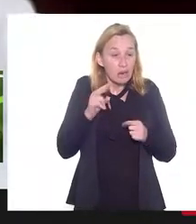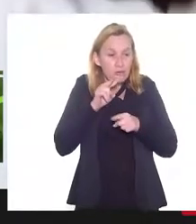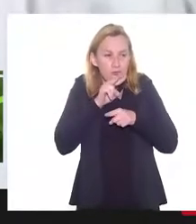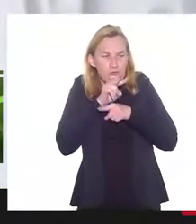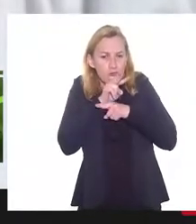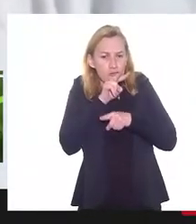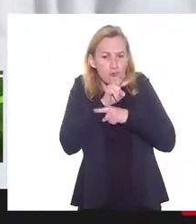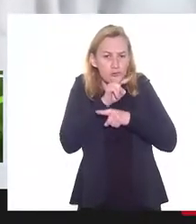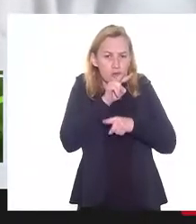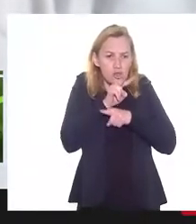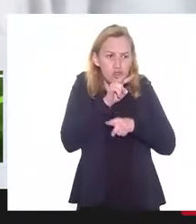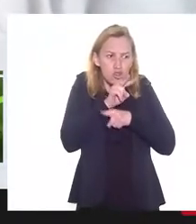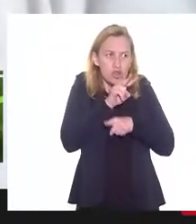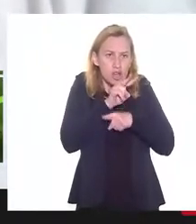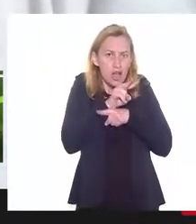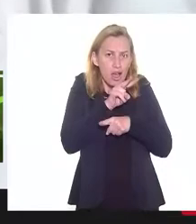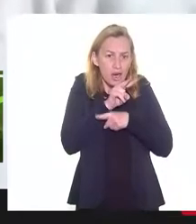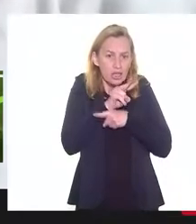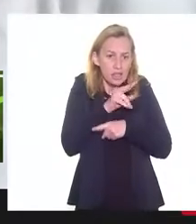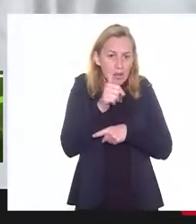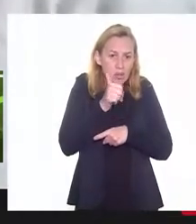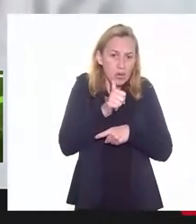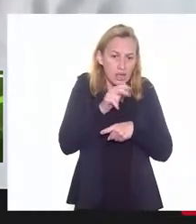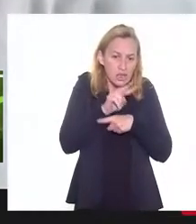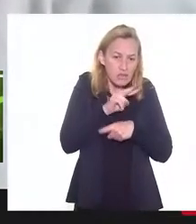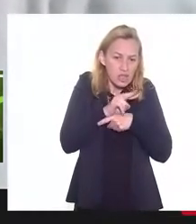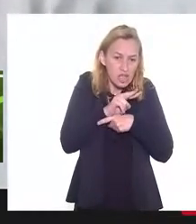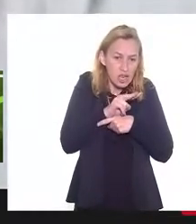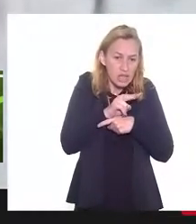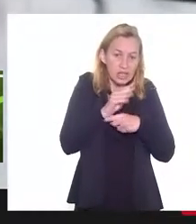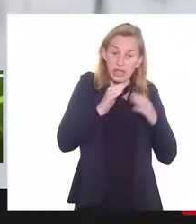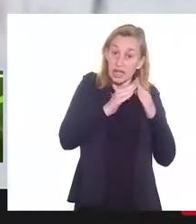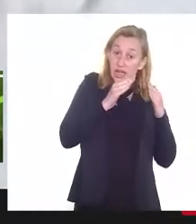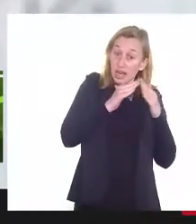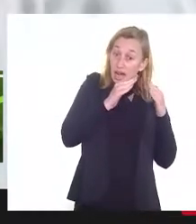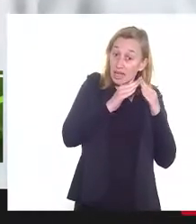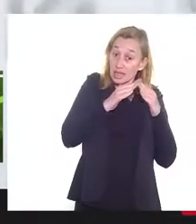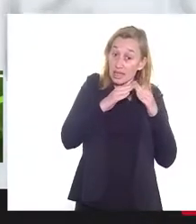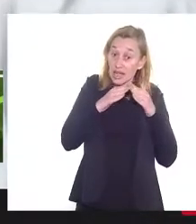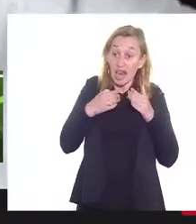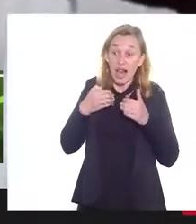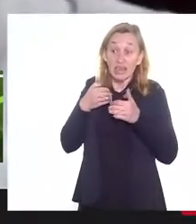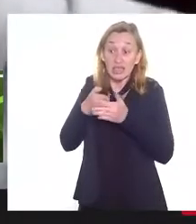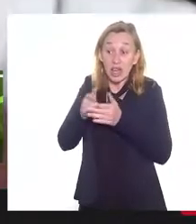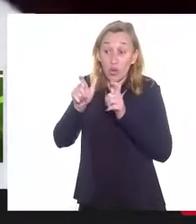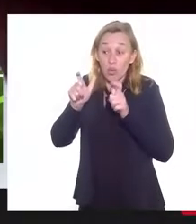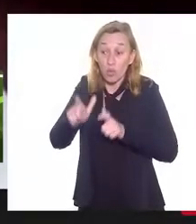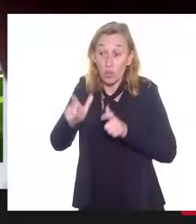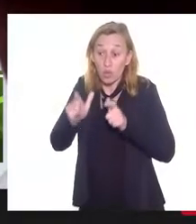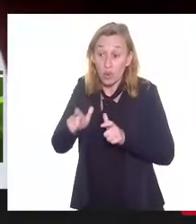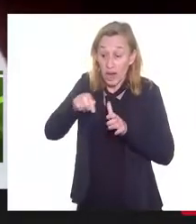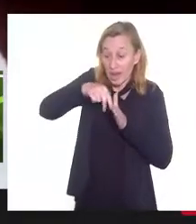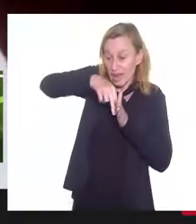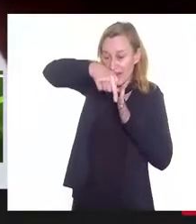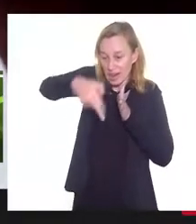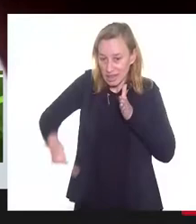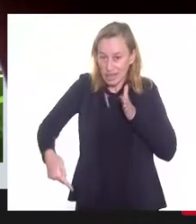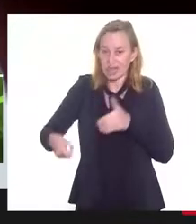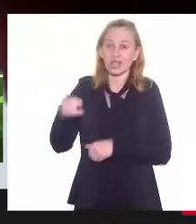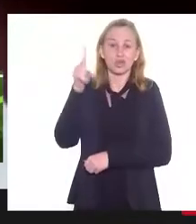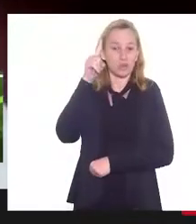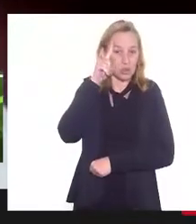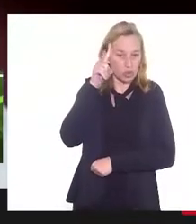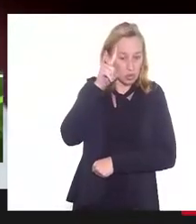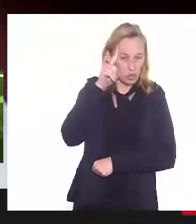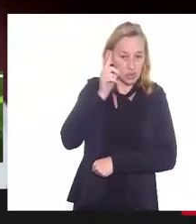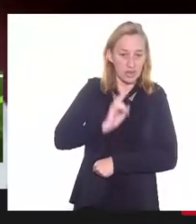monitorada desde da sua residência do Morro do Dendê até o seu